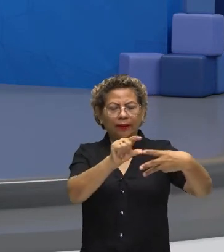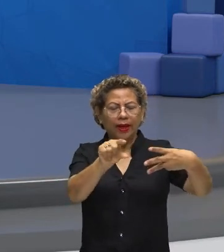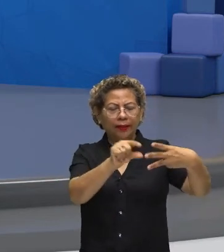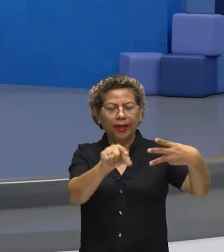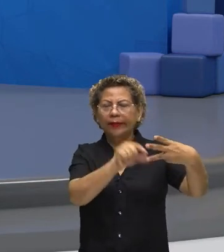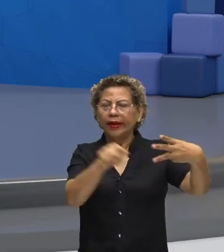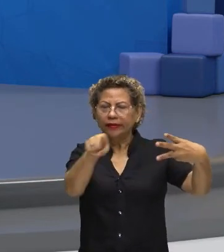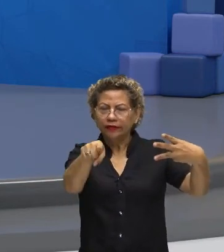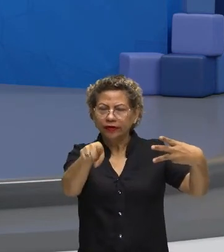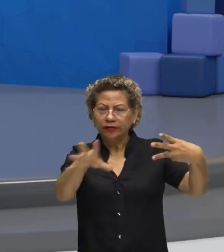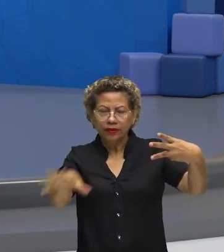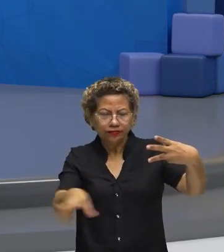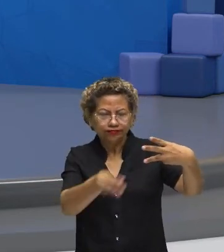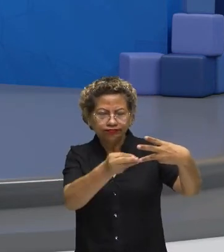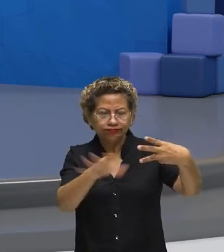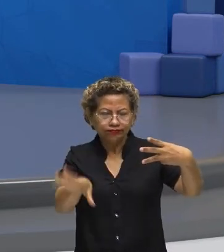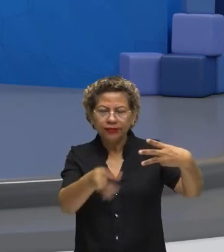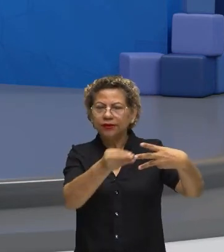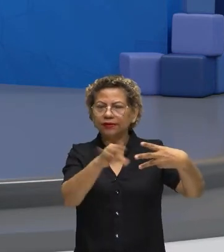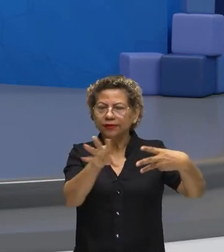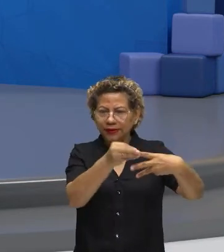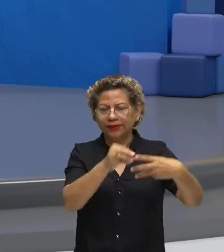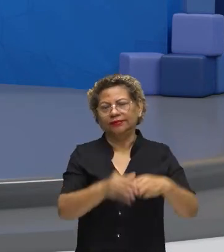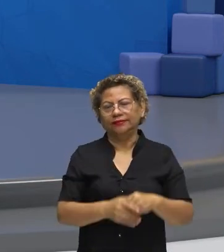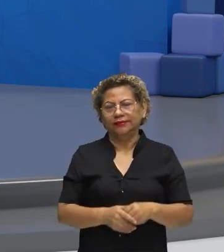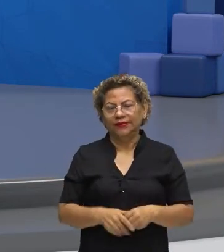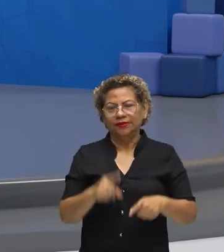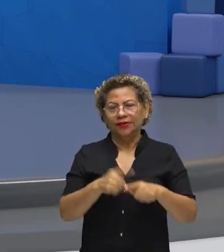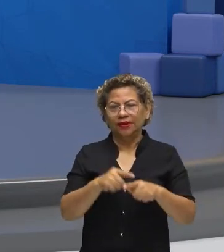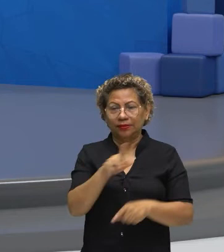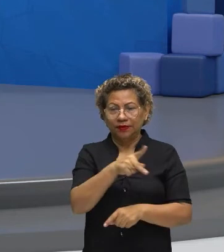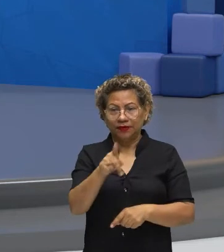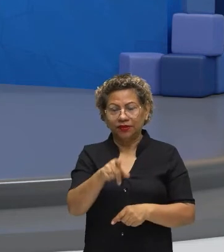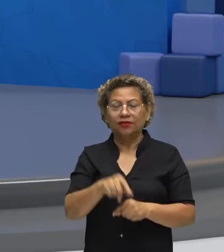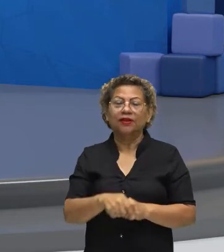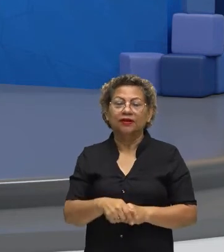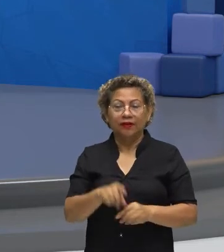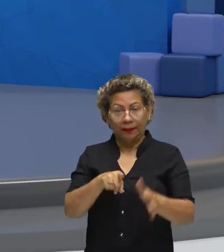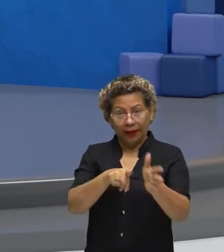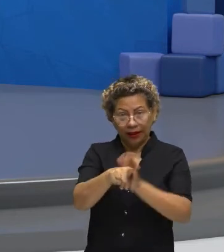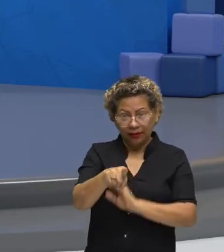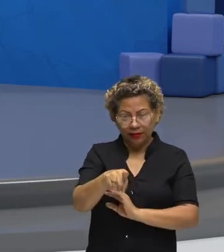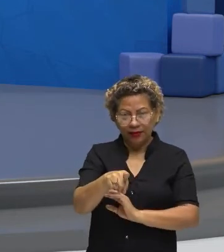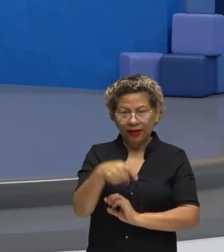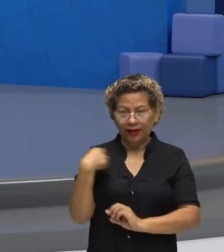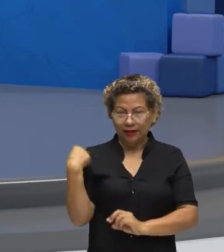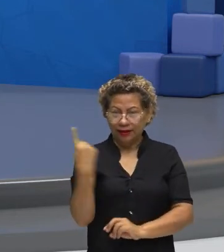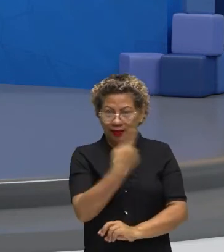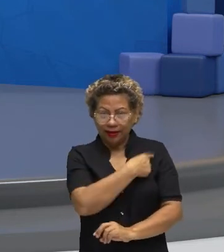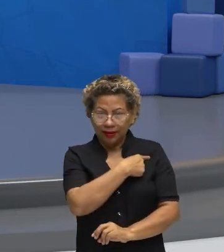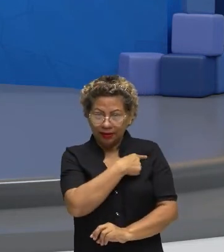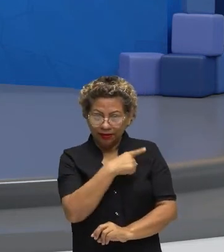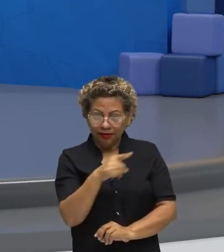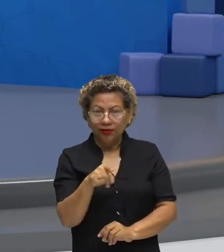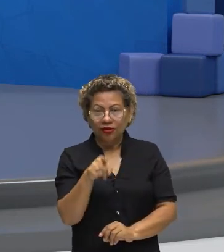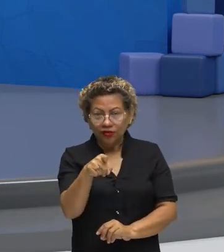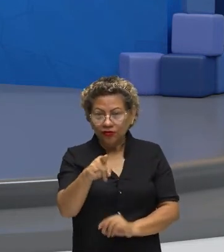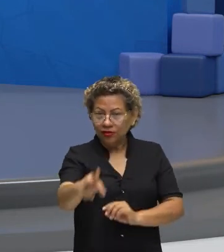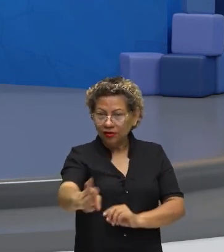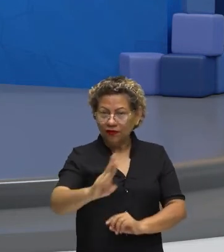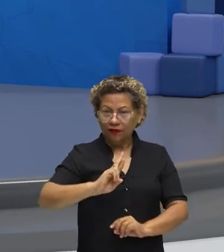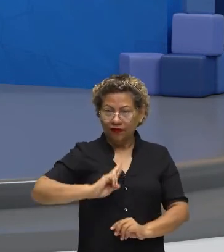populares. Então, no quiz, eu vou perguntar para vocês, né? Vou dizer ali o ditado popular e vocês vão